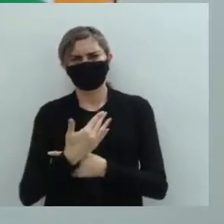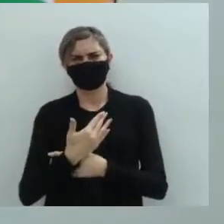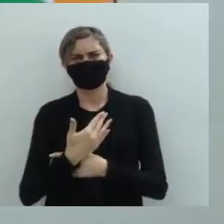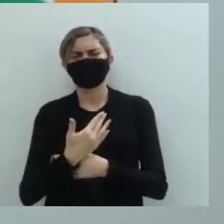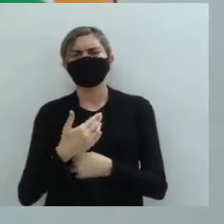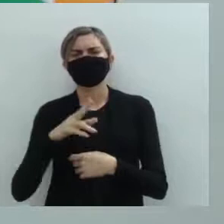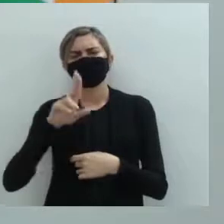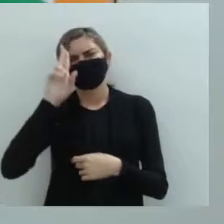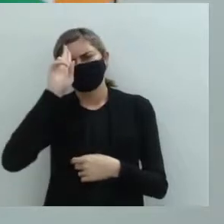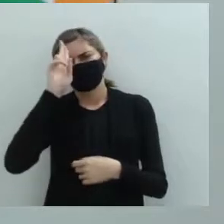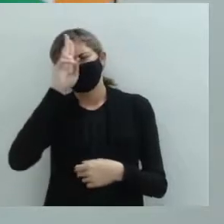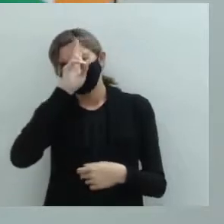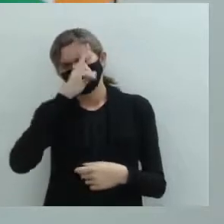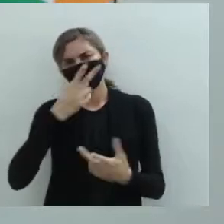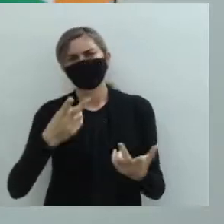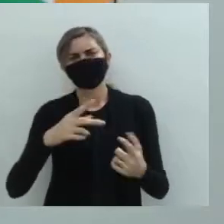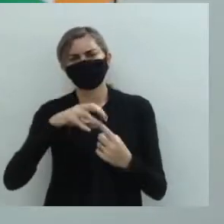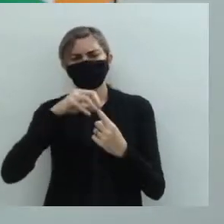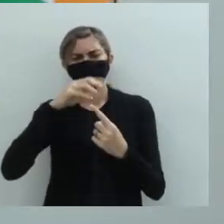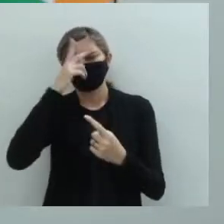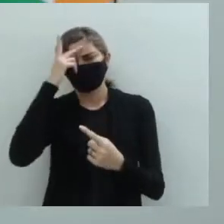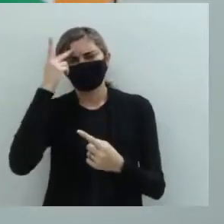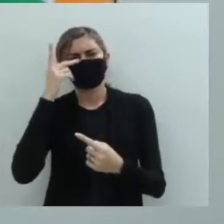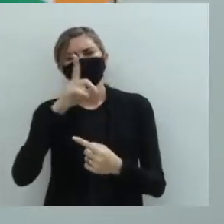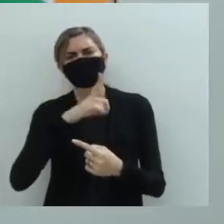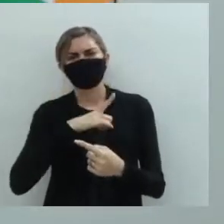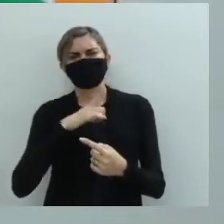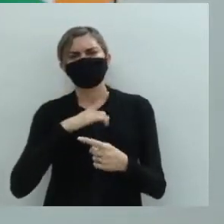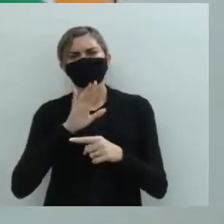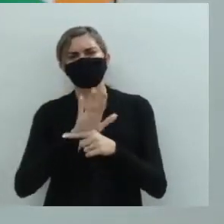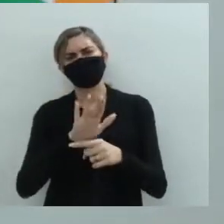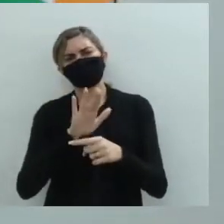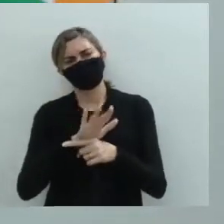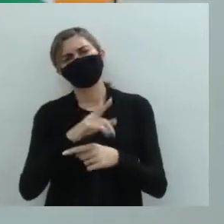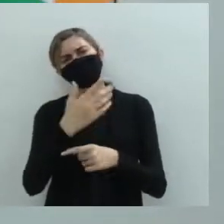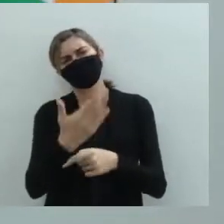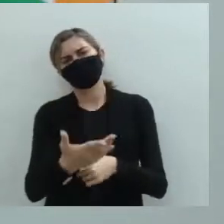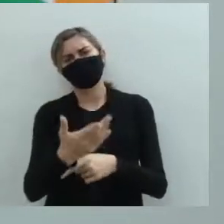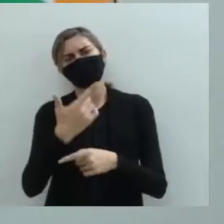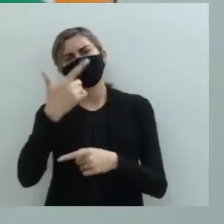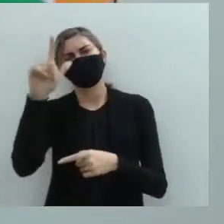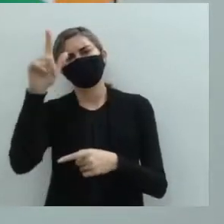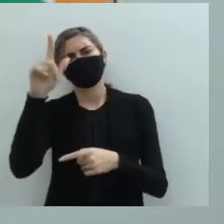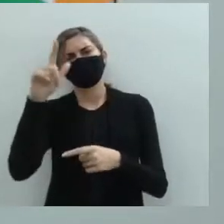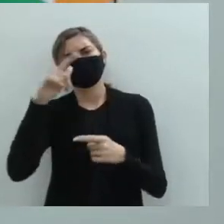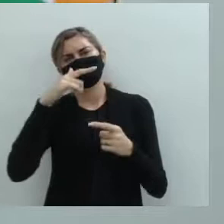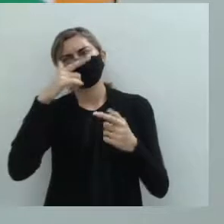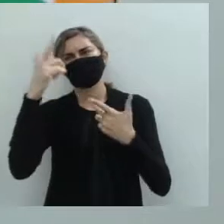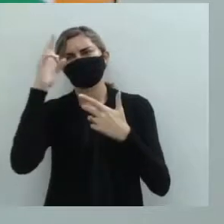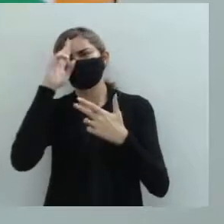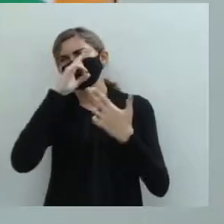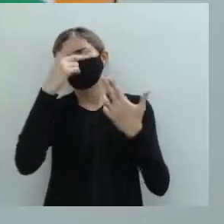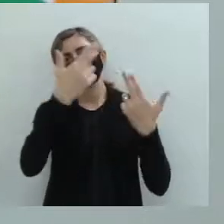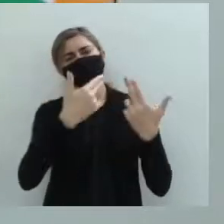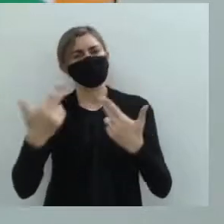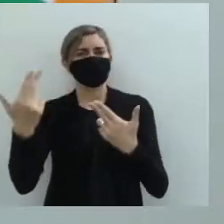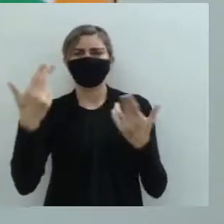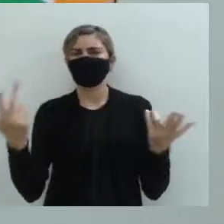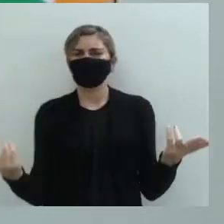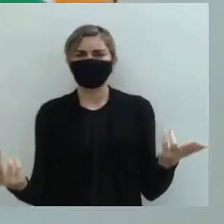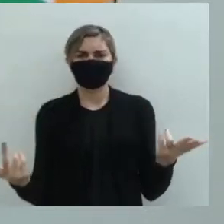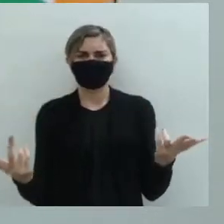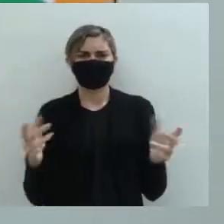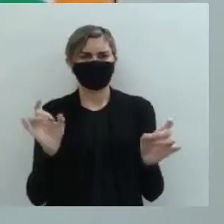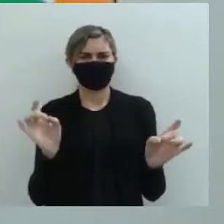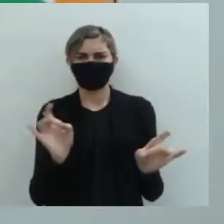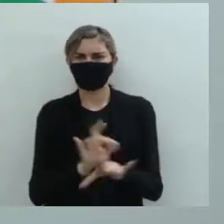do Uber, a única pessoa com quem ele vai ter colaboração é com outros entregadores e outras entregadoras. Gente, a